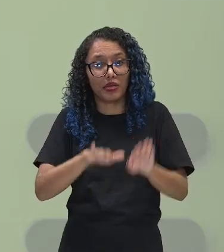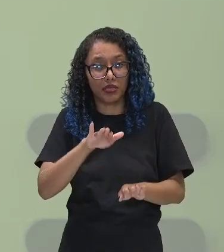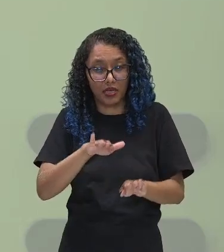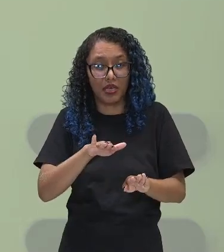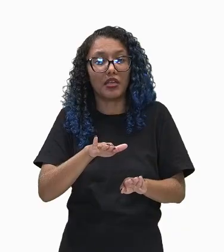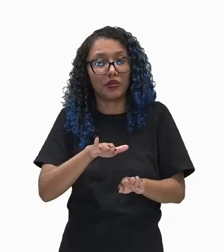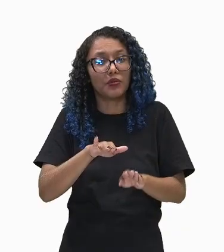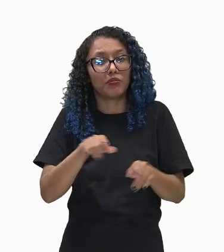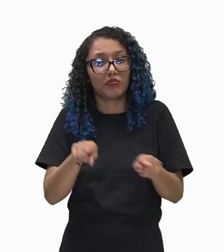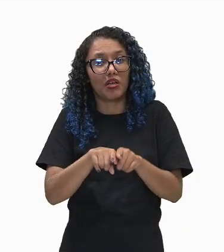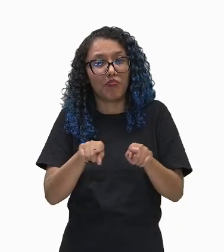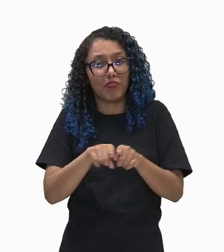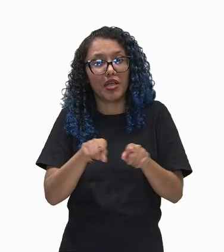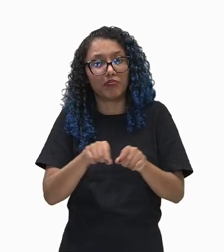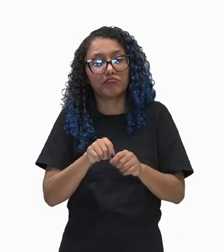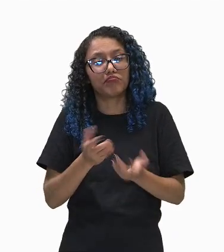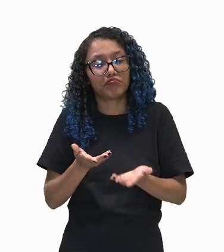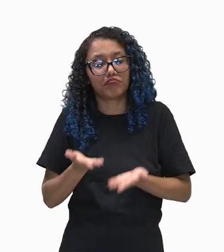tratamento adequado.